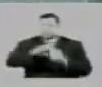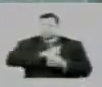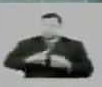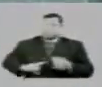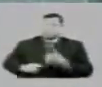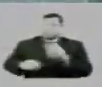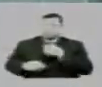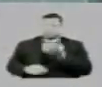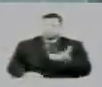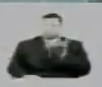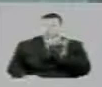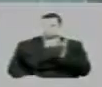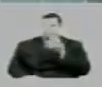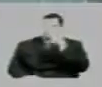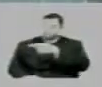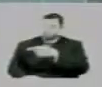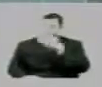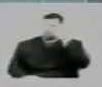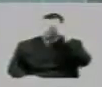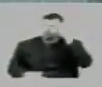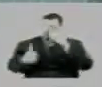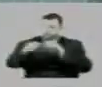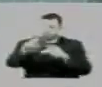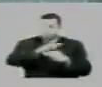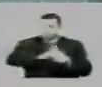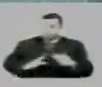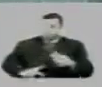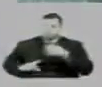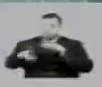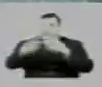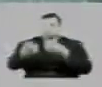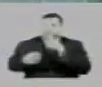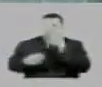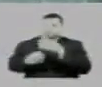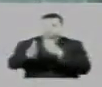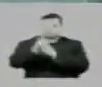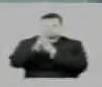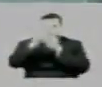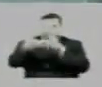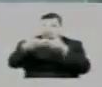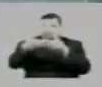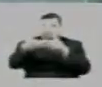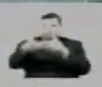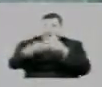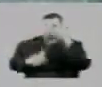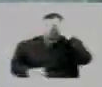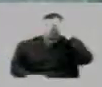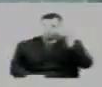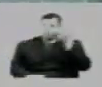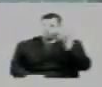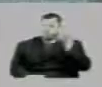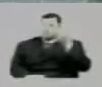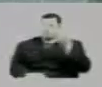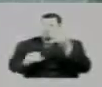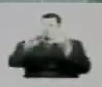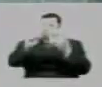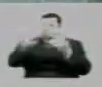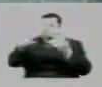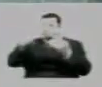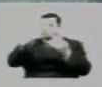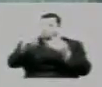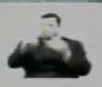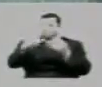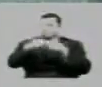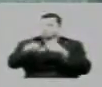deputada Conceição, eu quero, Vossa Excelência está na presidência, mas eu quero fazer um apelo. Amanhã, às 8h30